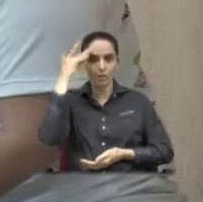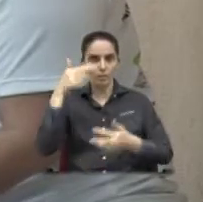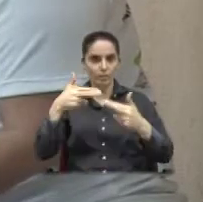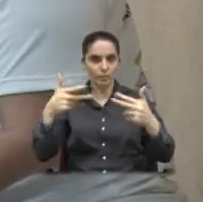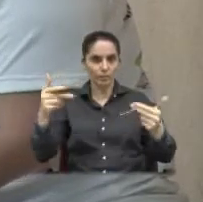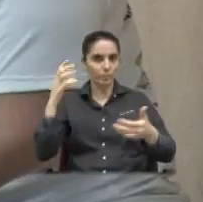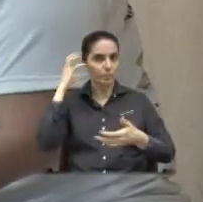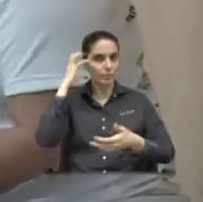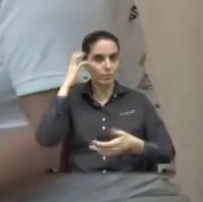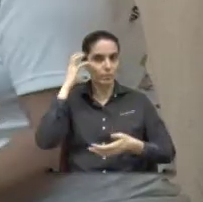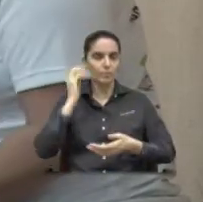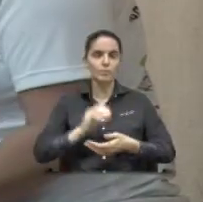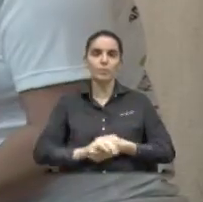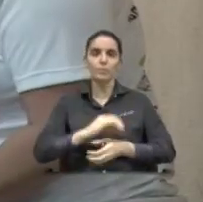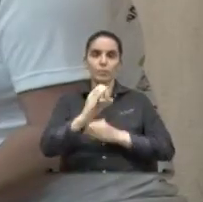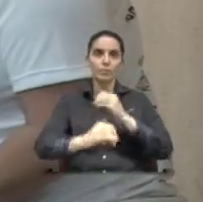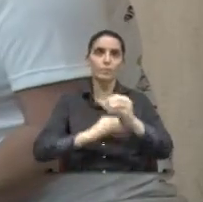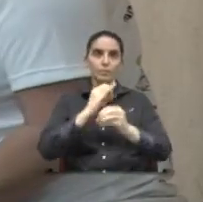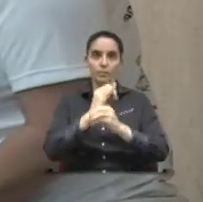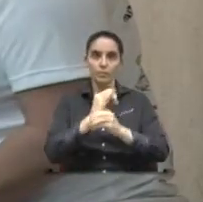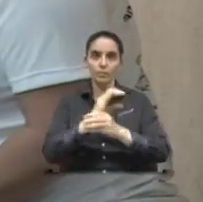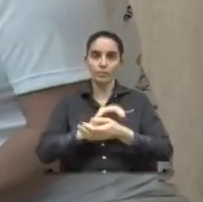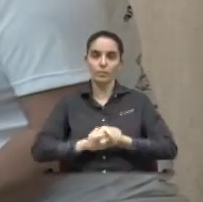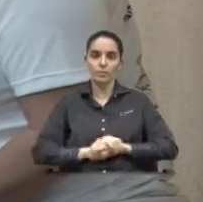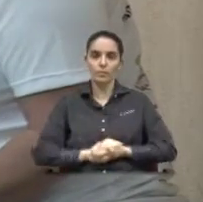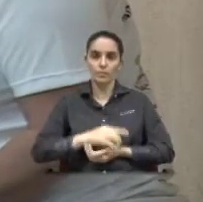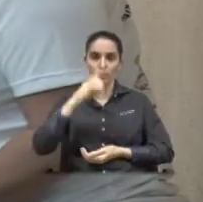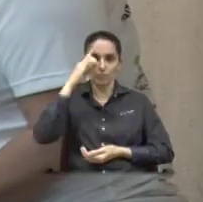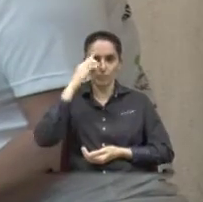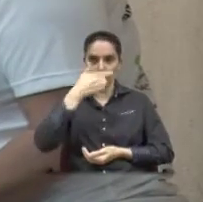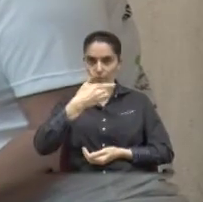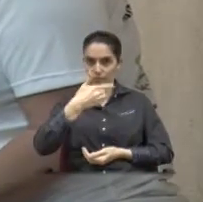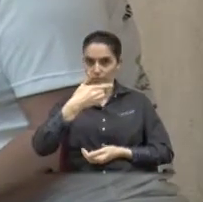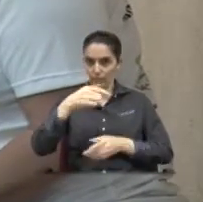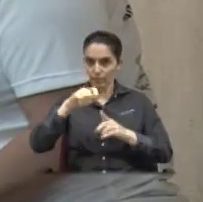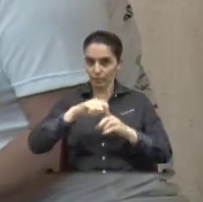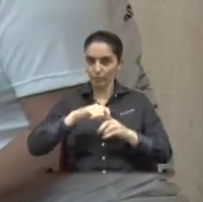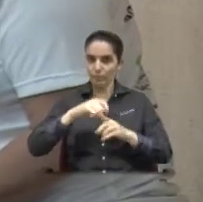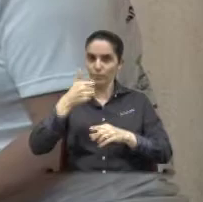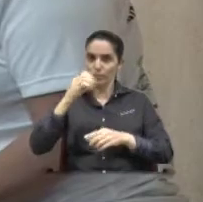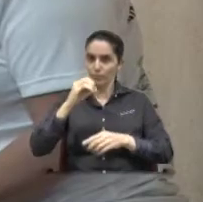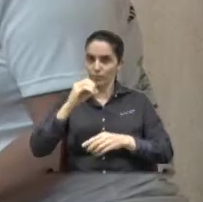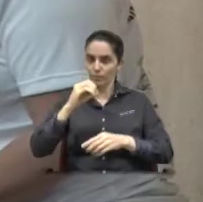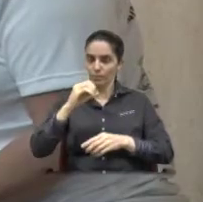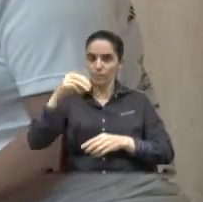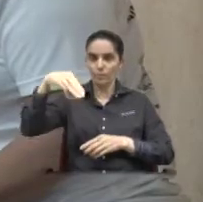Rádio Educadora e da internet. No dia 2/10, o senhor Moacir